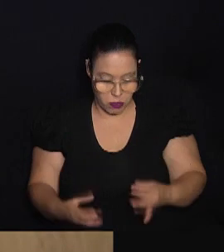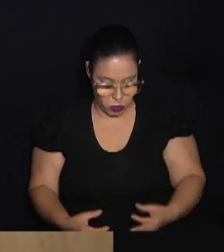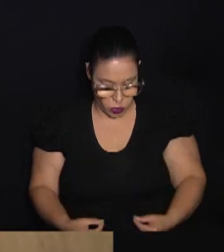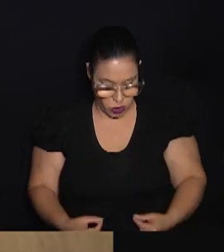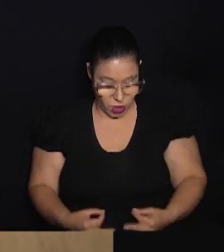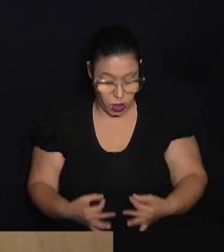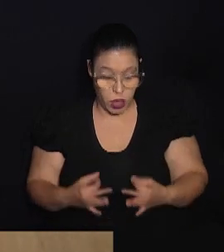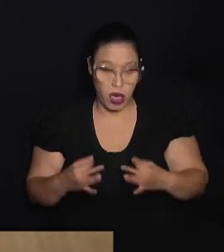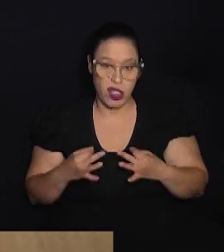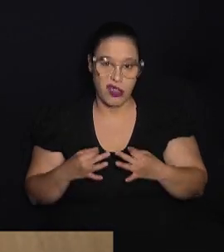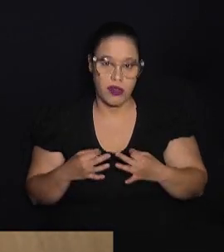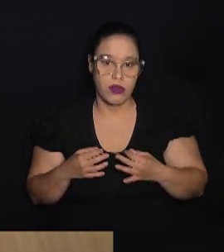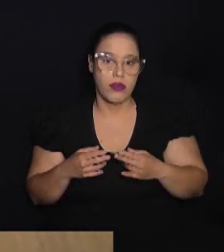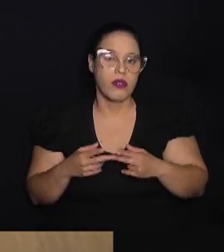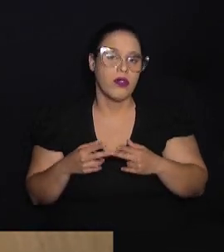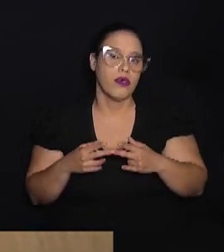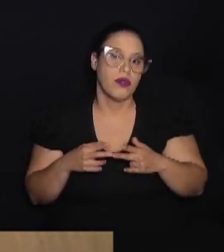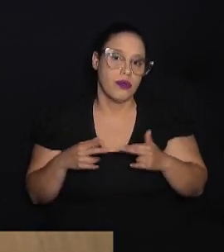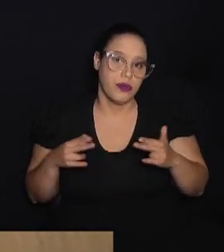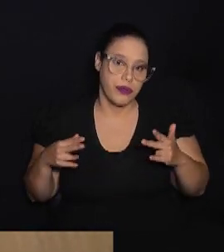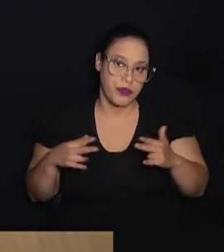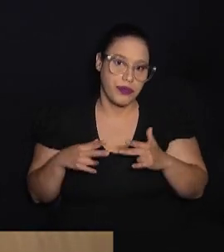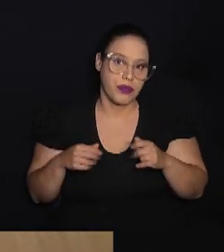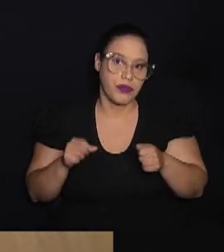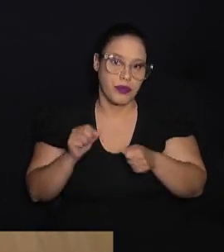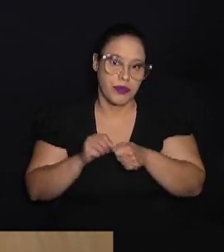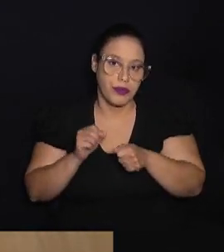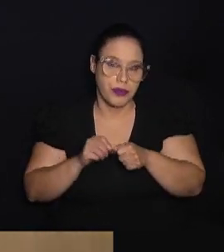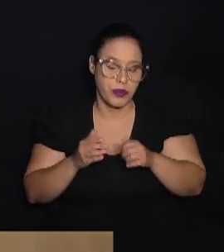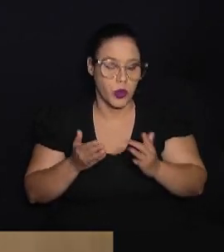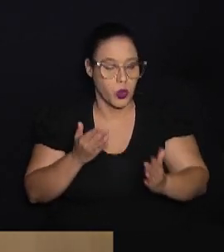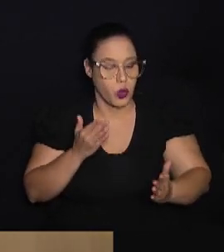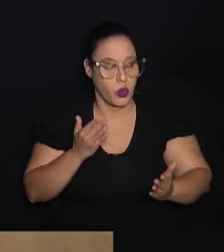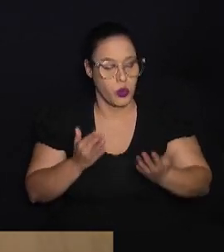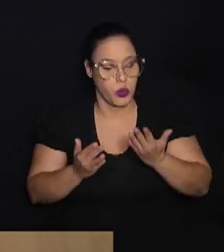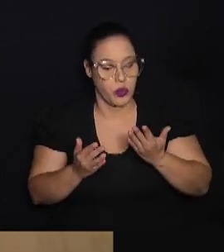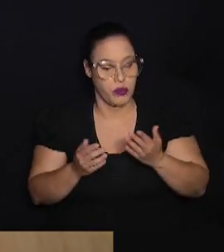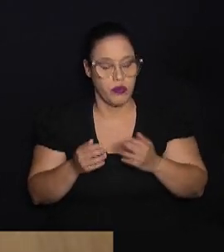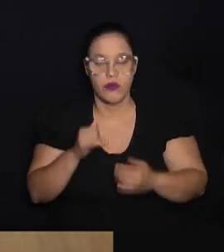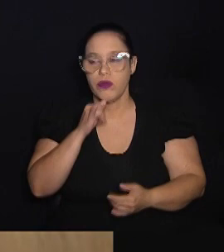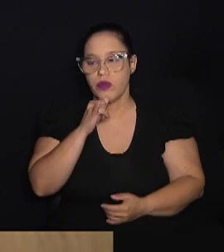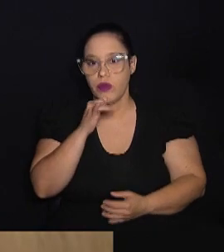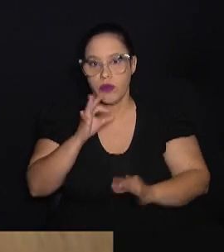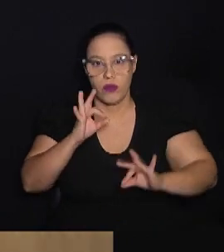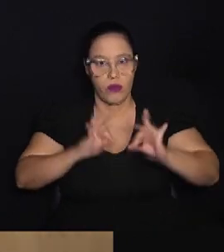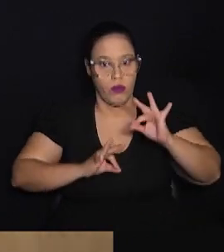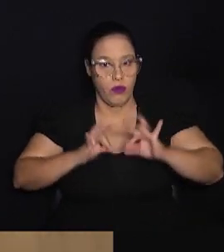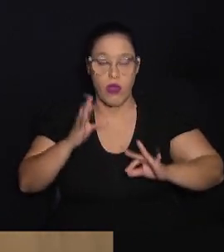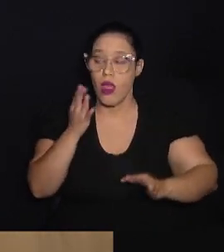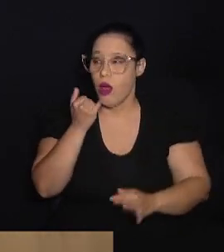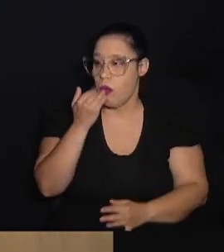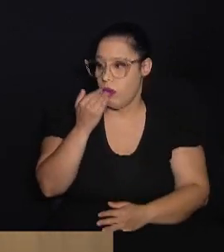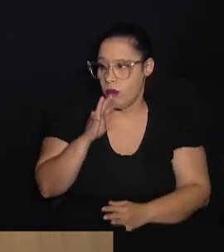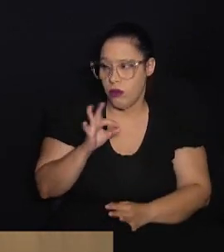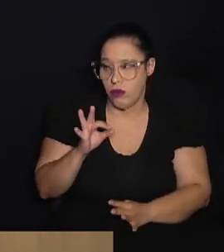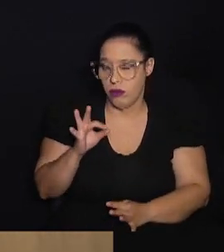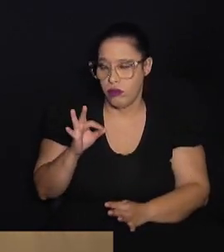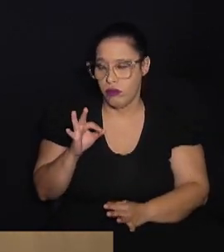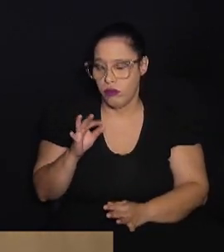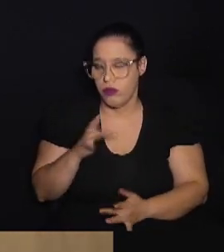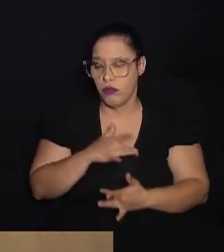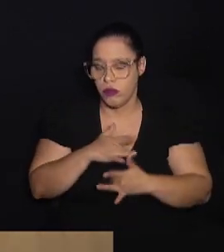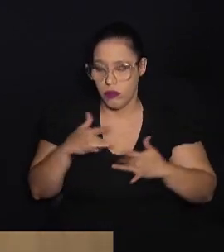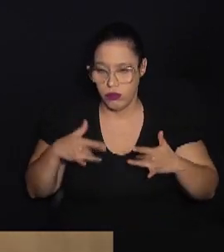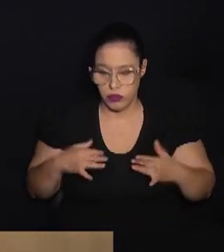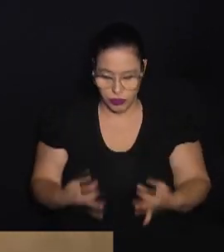câncer. Muitas vezes você pode fazer em paralelo, por exemplo, controle, uma dieta. Durante mesmo o tratamento do câncer,